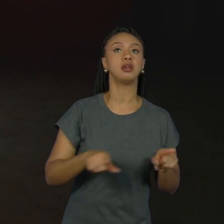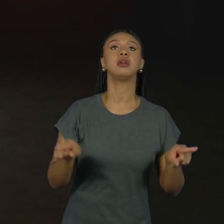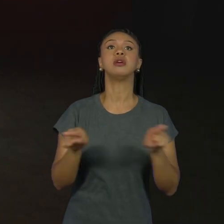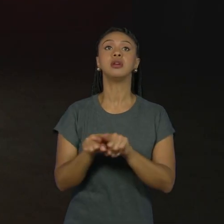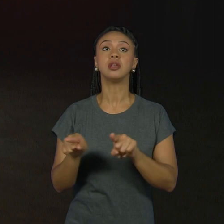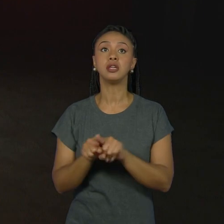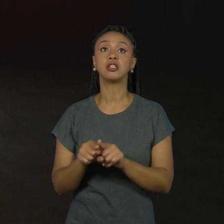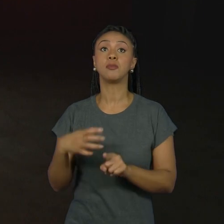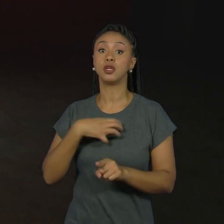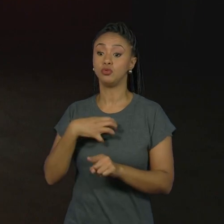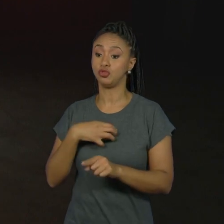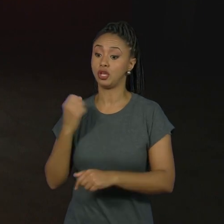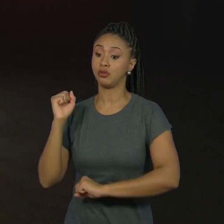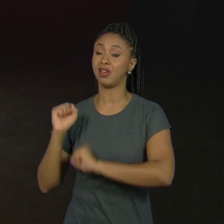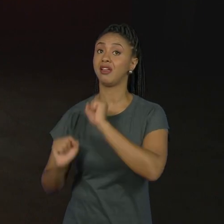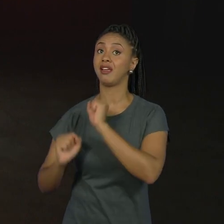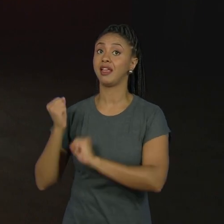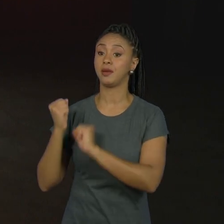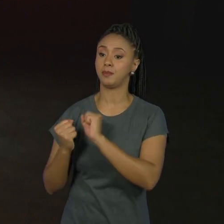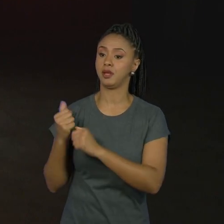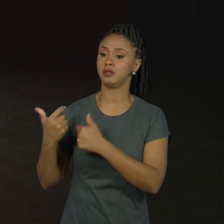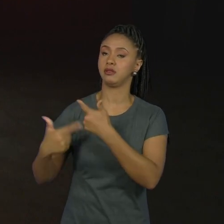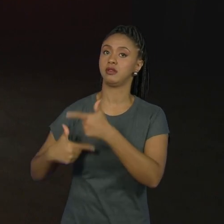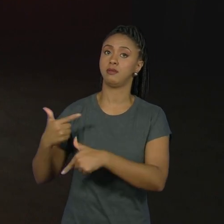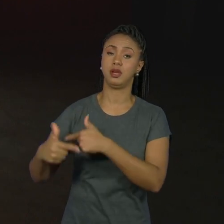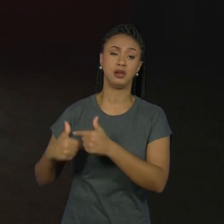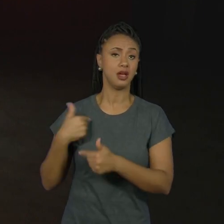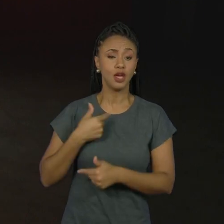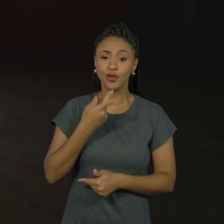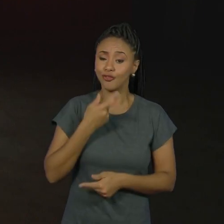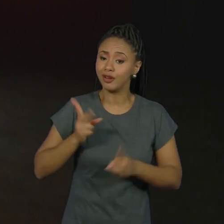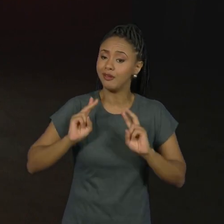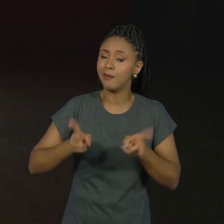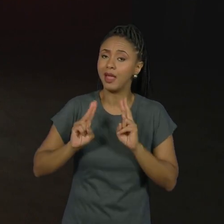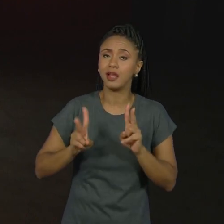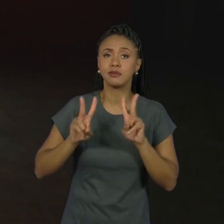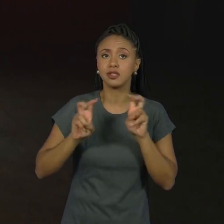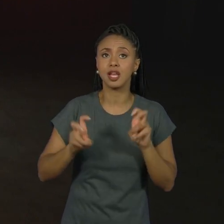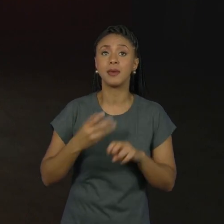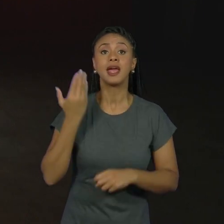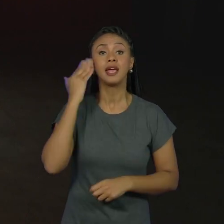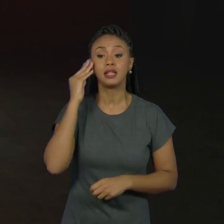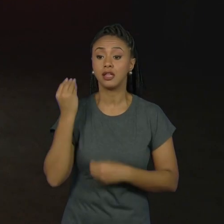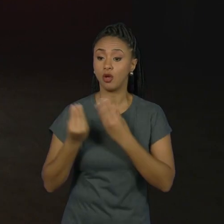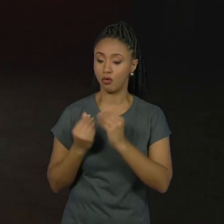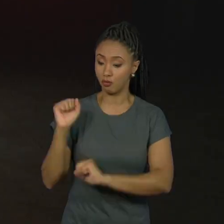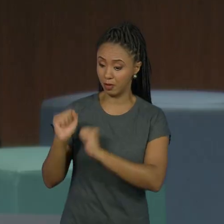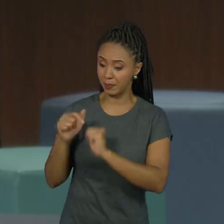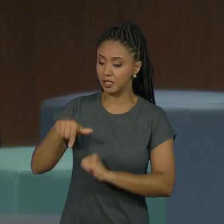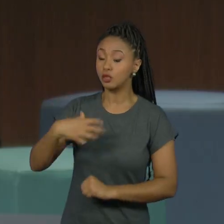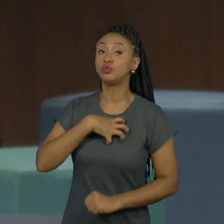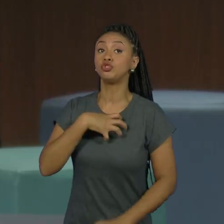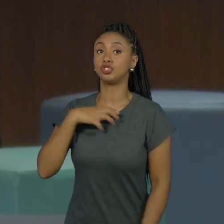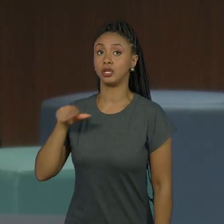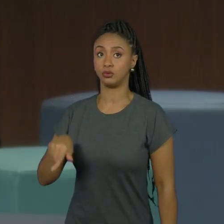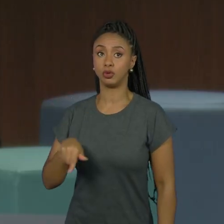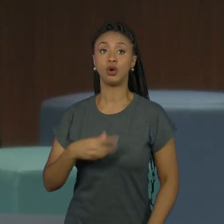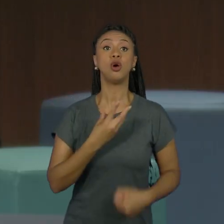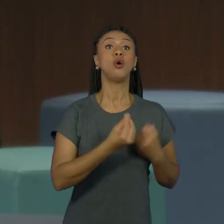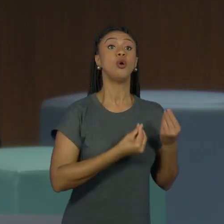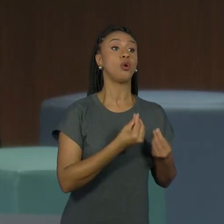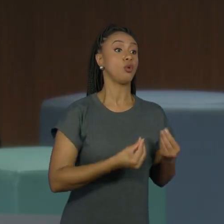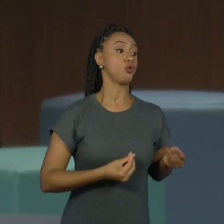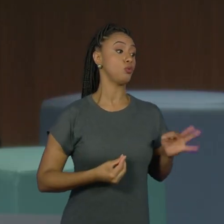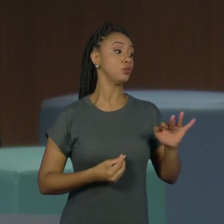vez é o que eu estou falando até agora, né, da gente entender como que a organização funciona, como que a gestão da